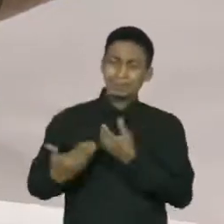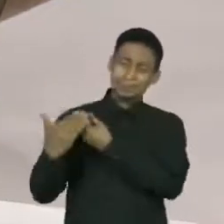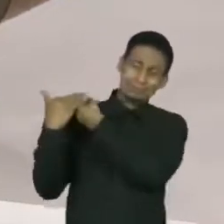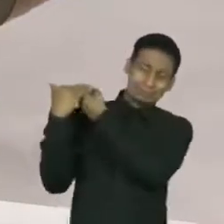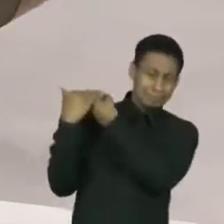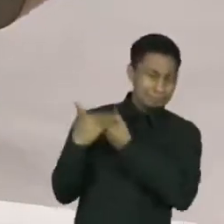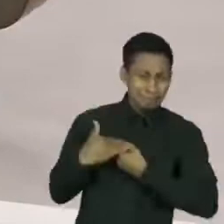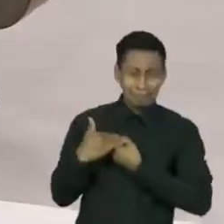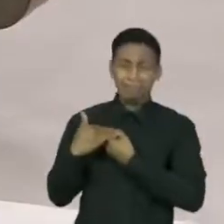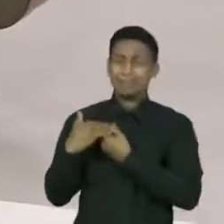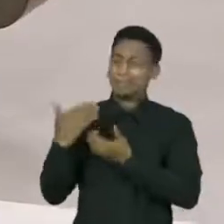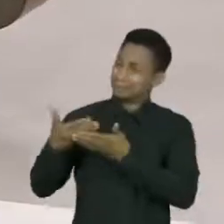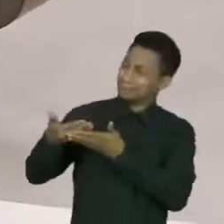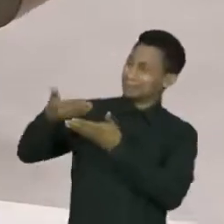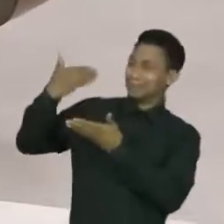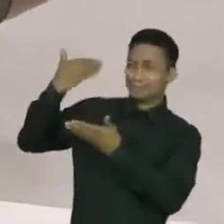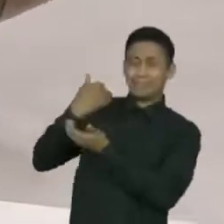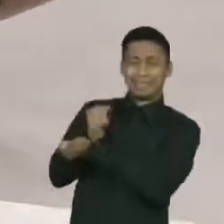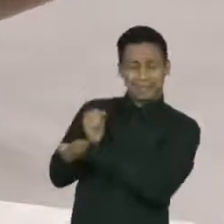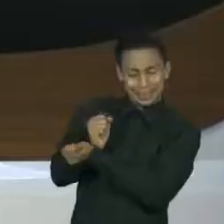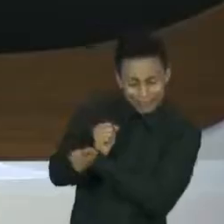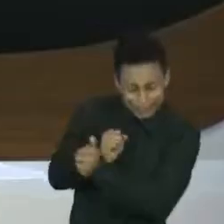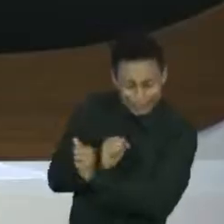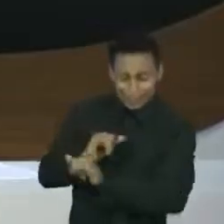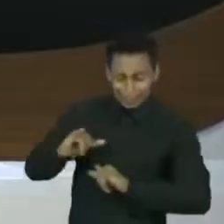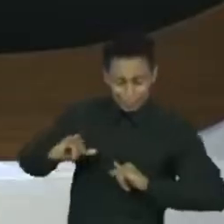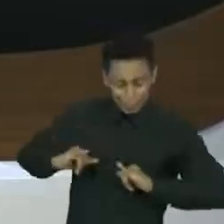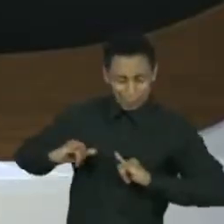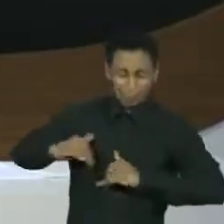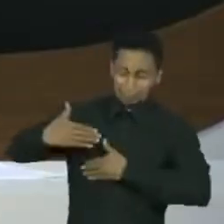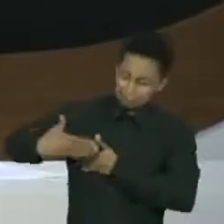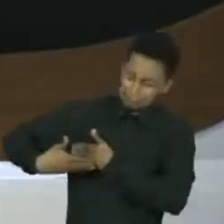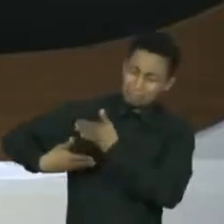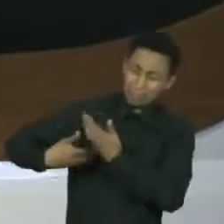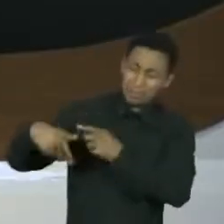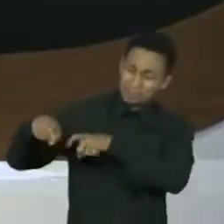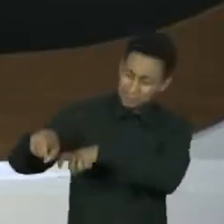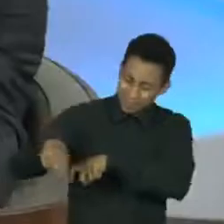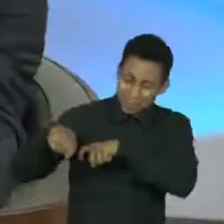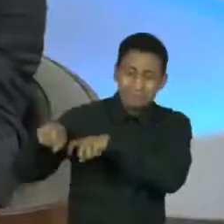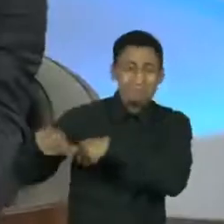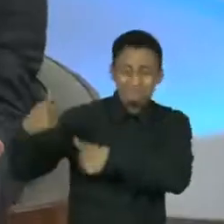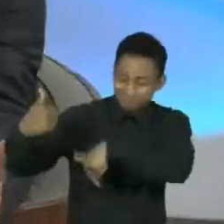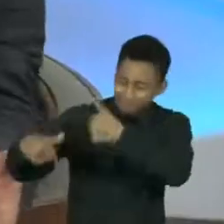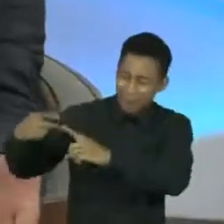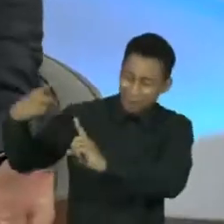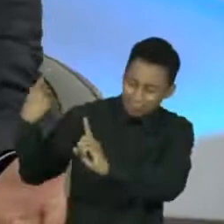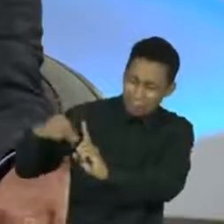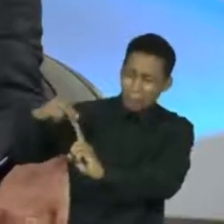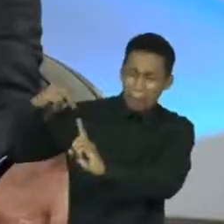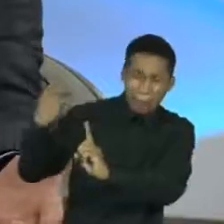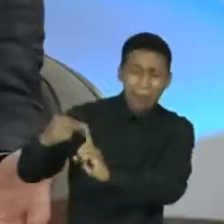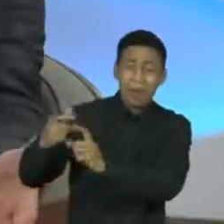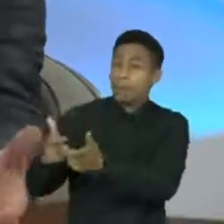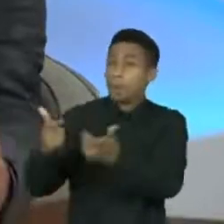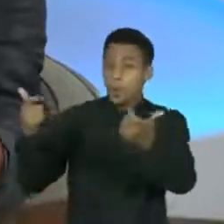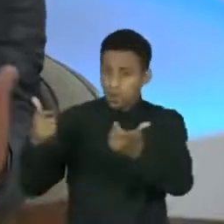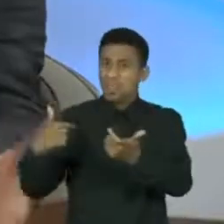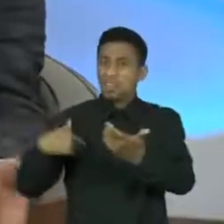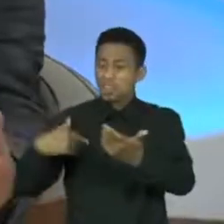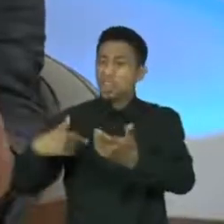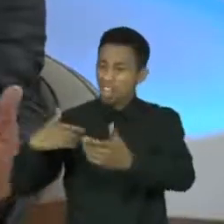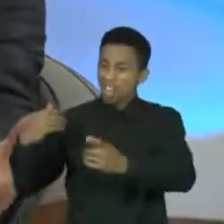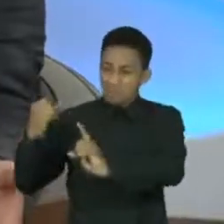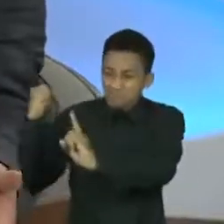violência da história a violência como a gente vê o campo brasileiro ainda mata muitos ativistas